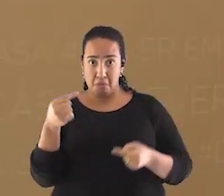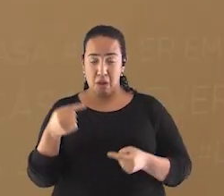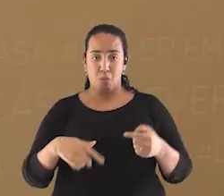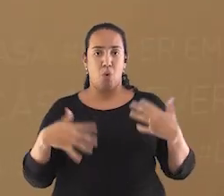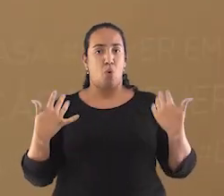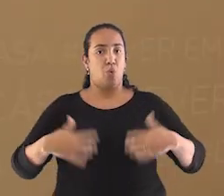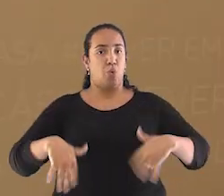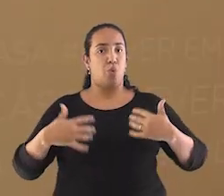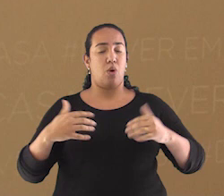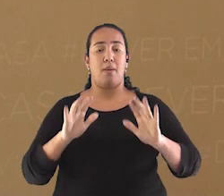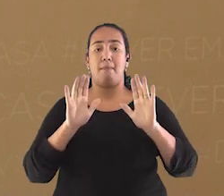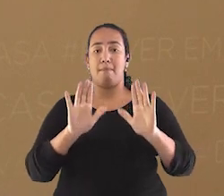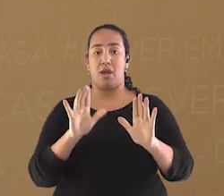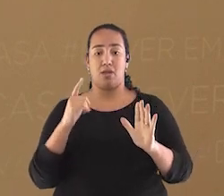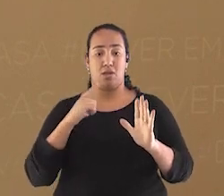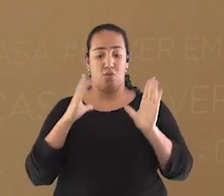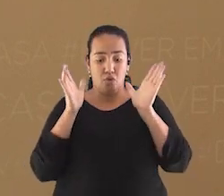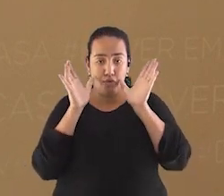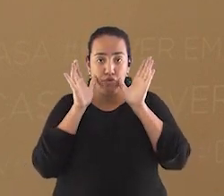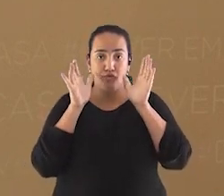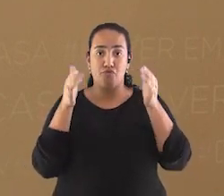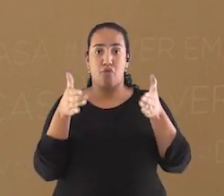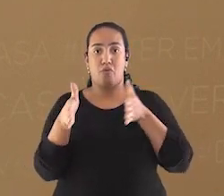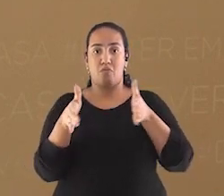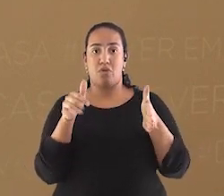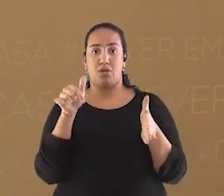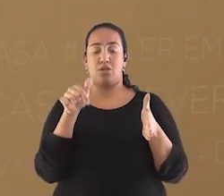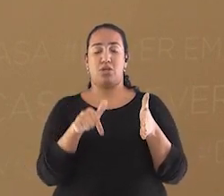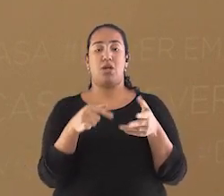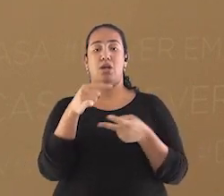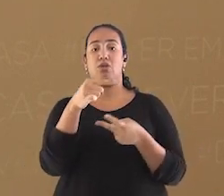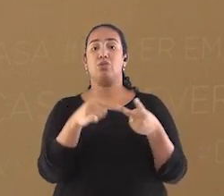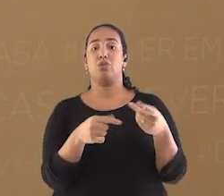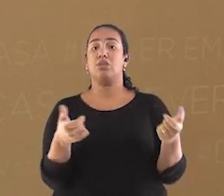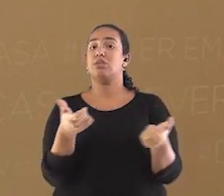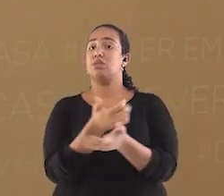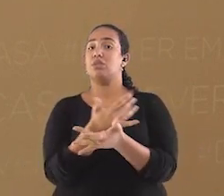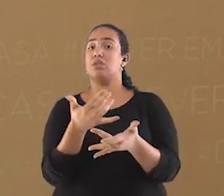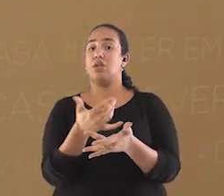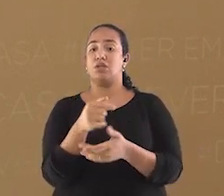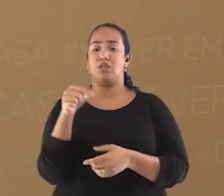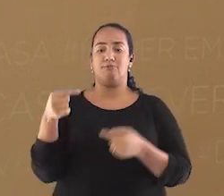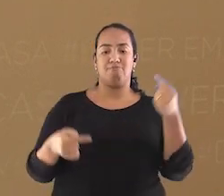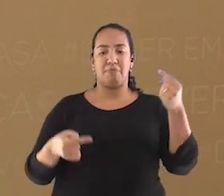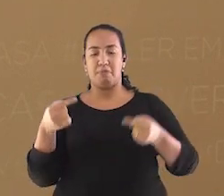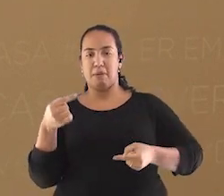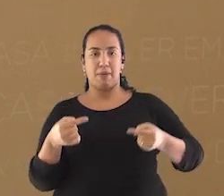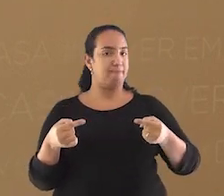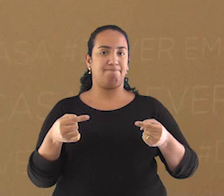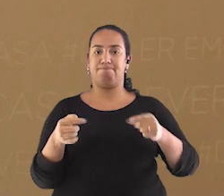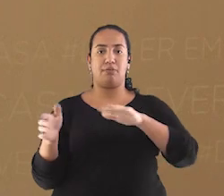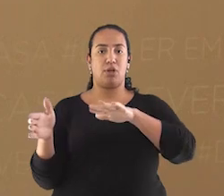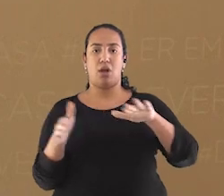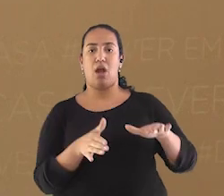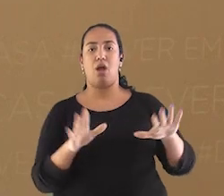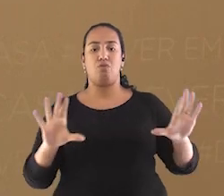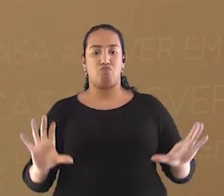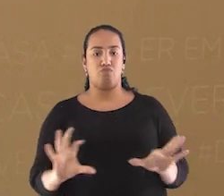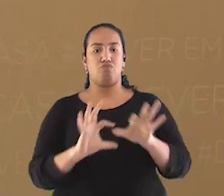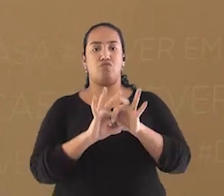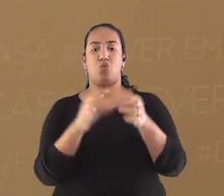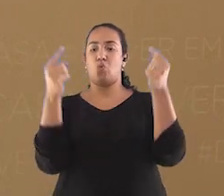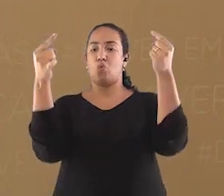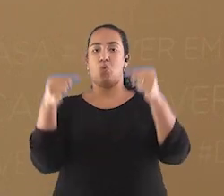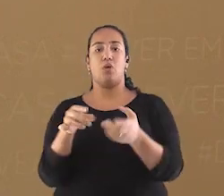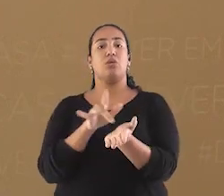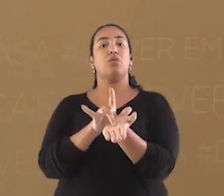intensa, mas em um momento específico da história grega, Atenas e Esparta abriram mão de suas diferenças e uniram-se para lutar contra